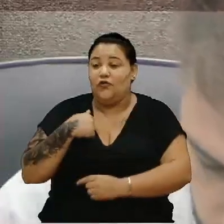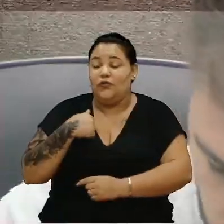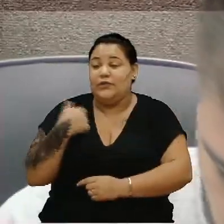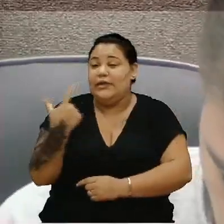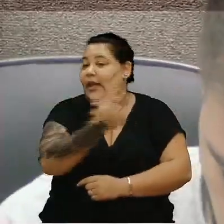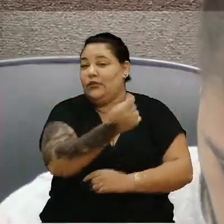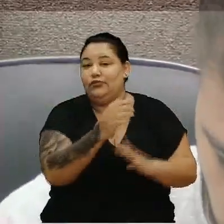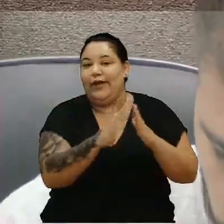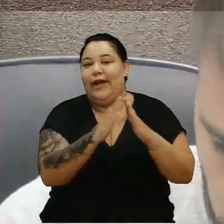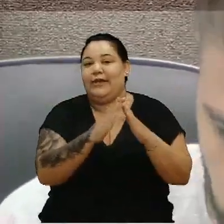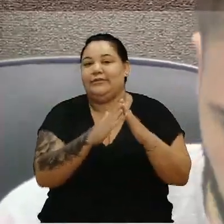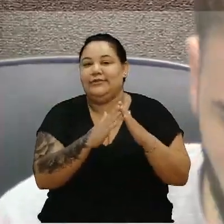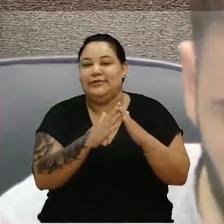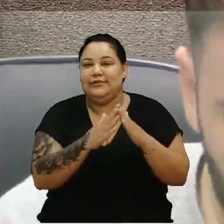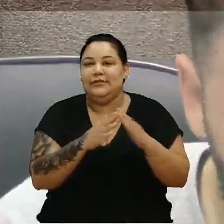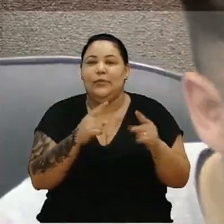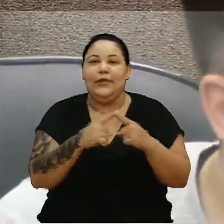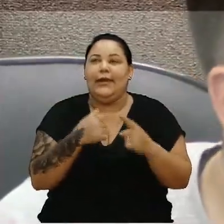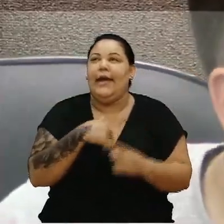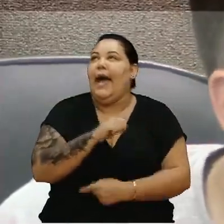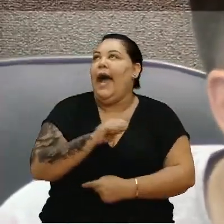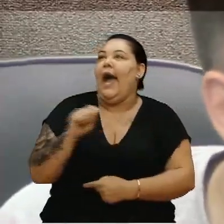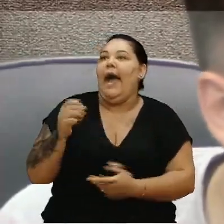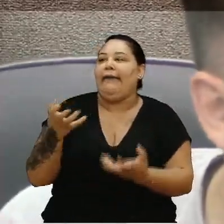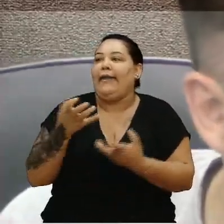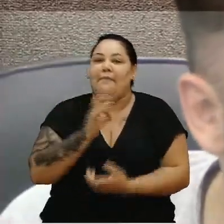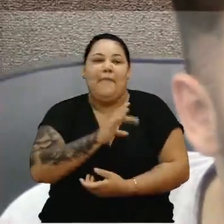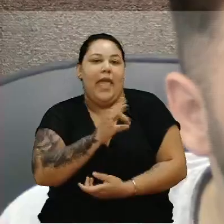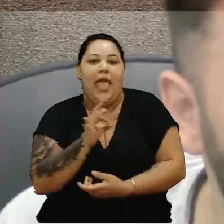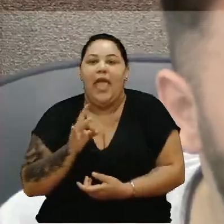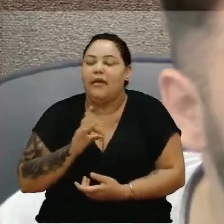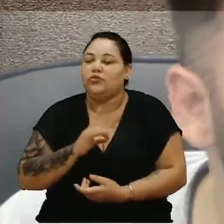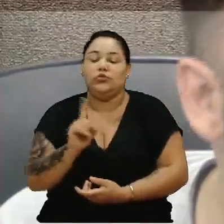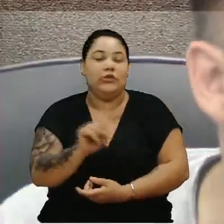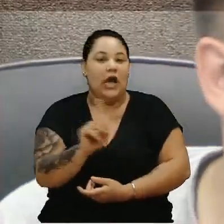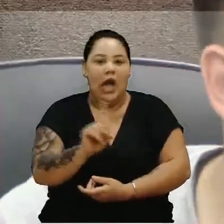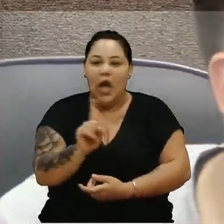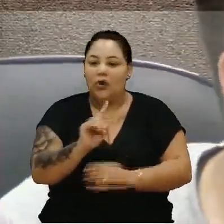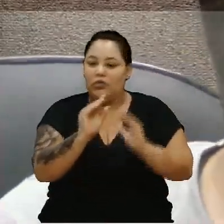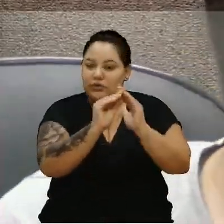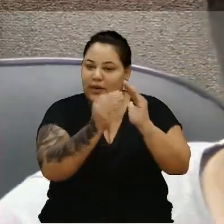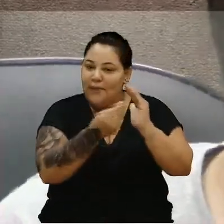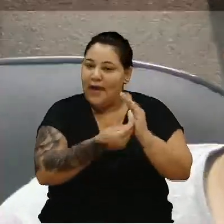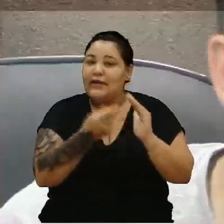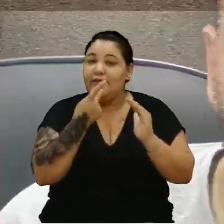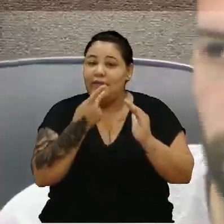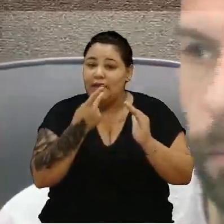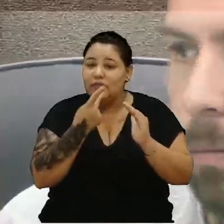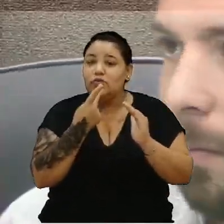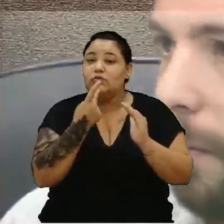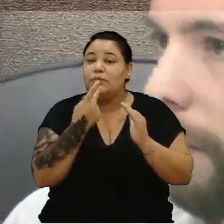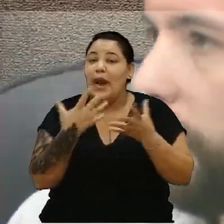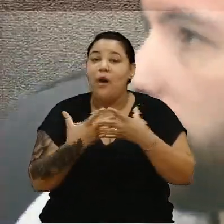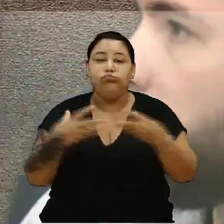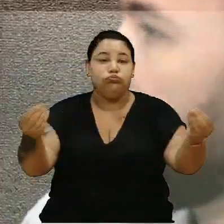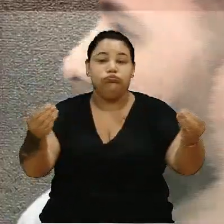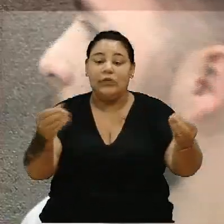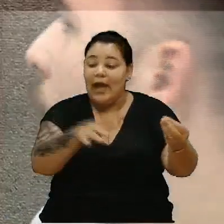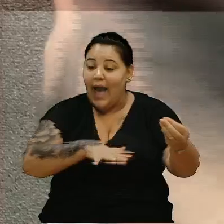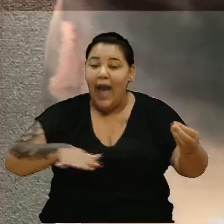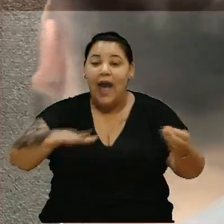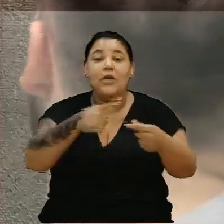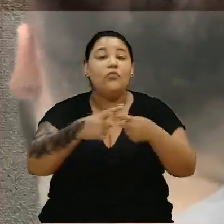rua porque a gente queria apavorar as pessoas. Não, estava lá, o SAMAI estava dizendo que era para evacuar a área porque tinha perigo